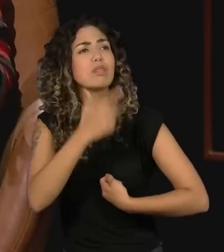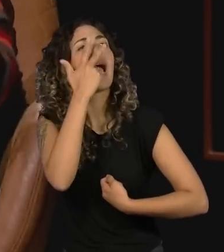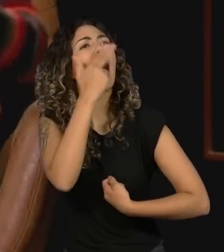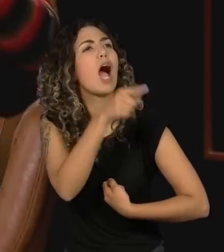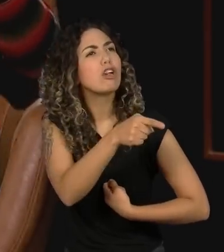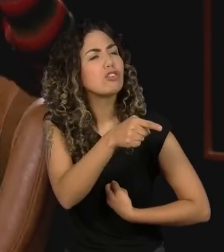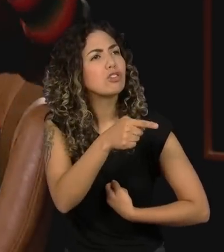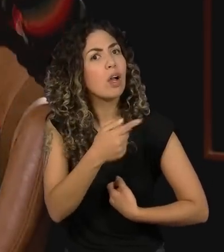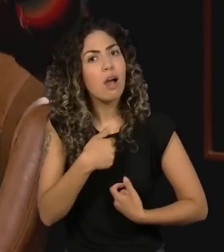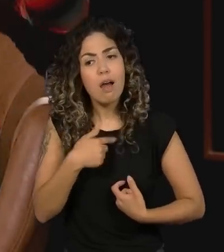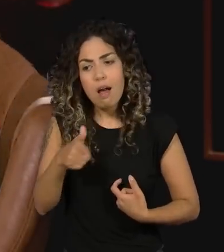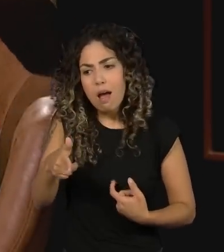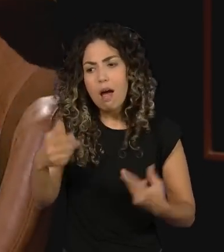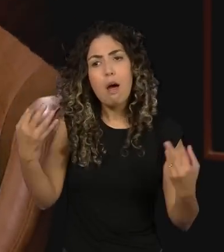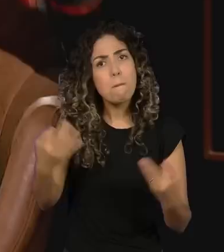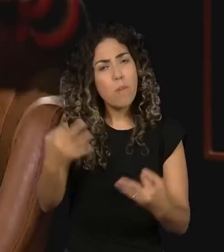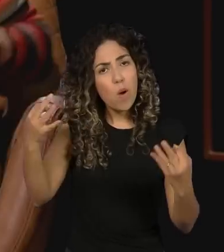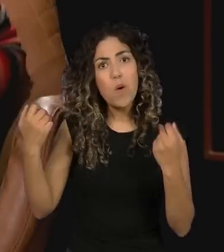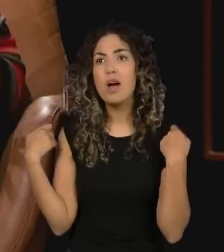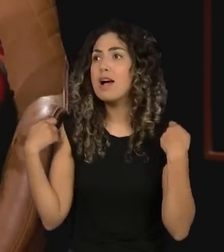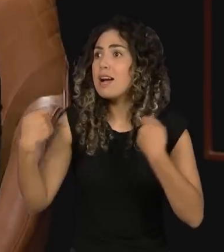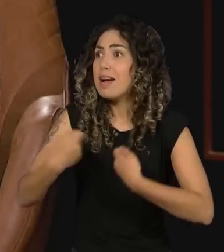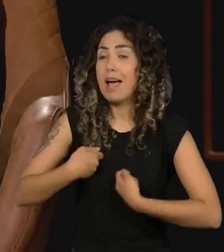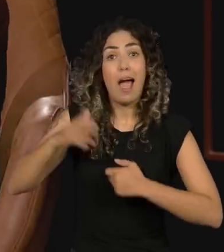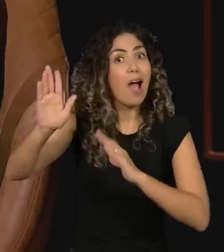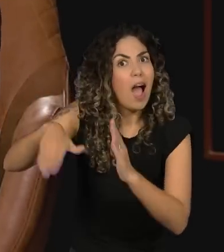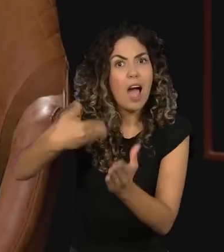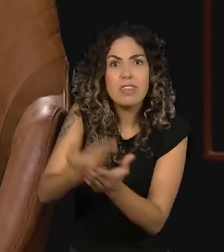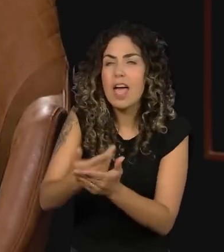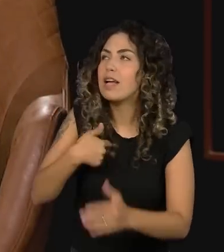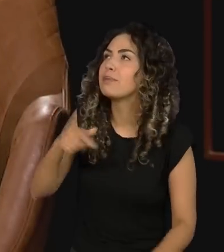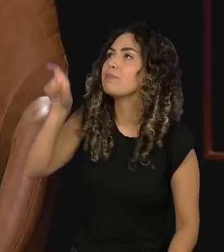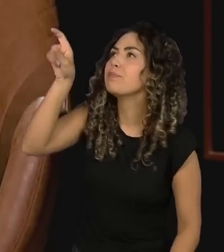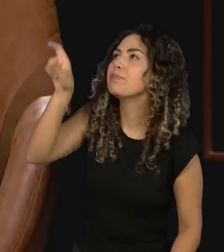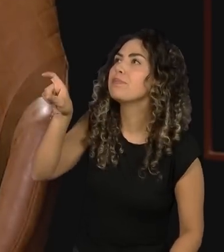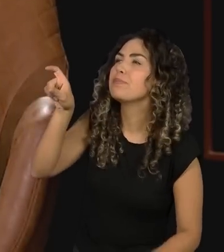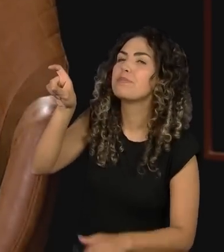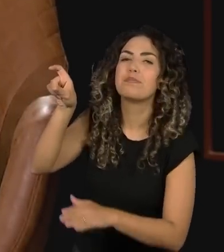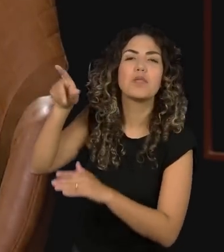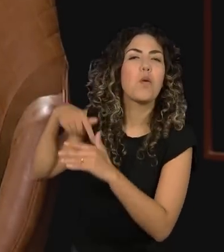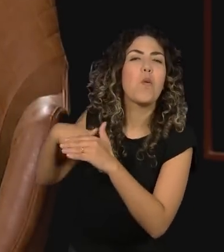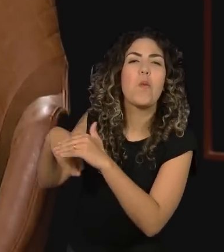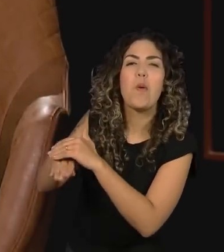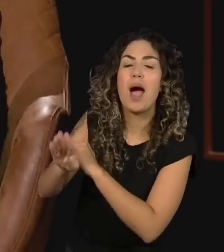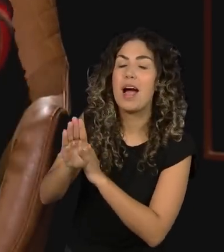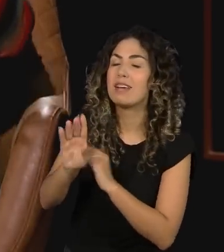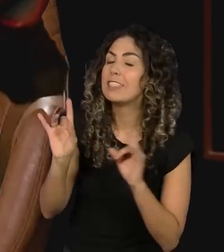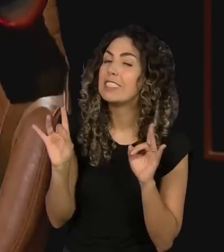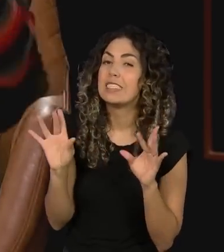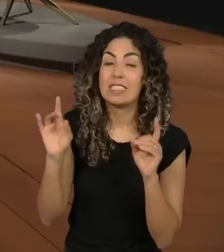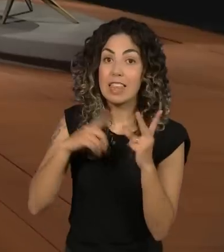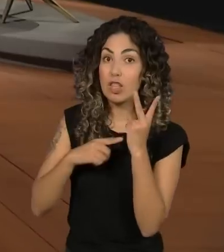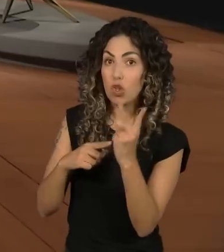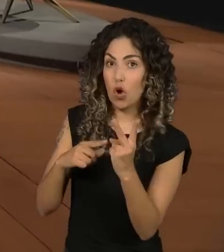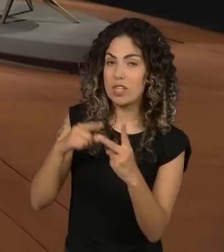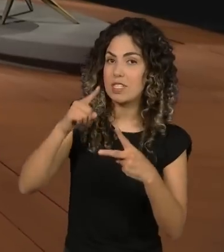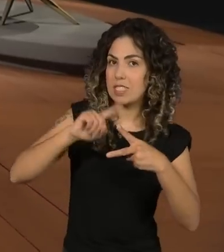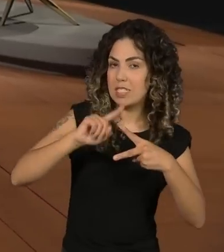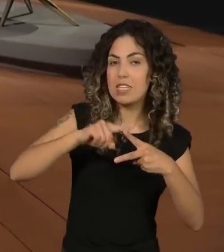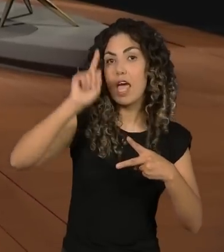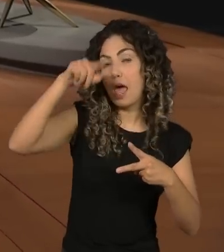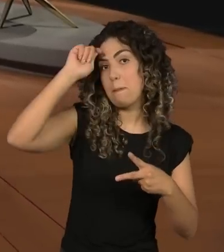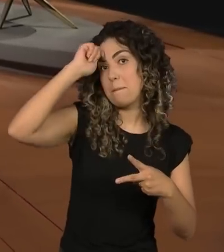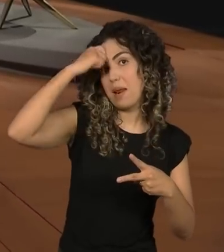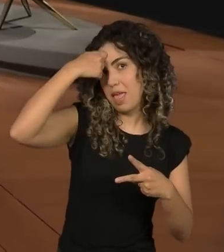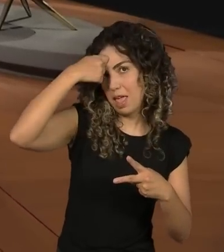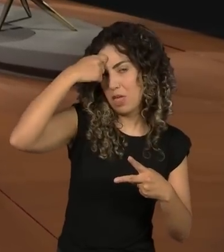linda. E aí esse manto é guardado assim como... Eu tenho 2 mantos sagrados. O pano preto da Alma Imoral